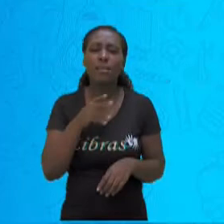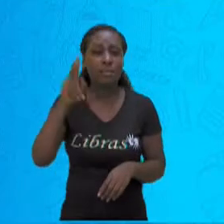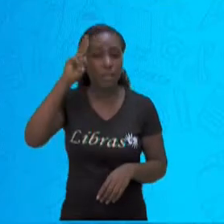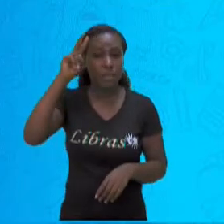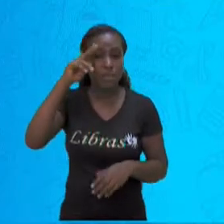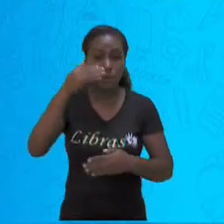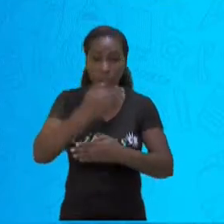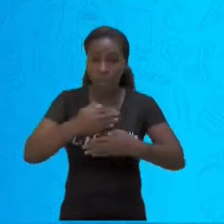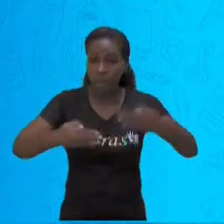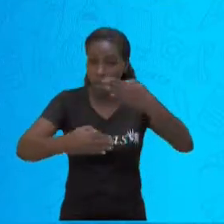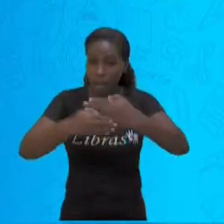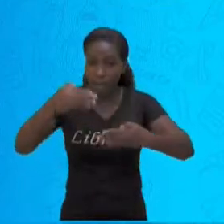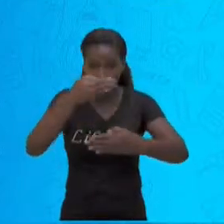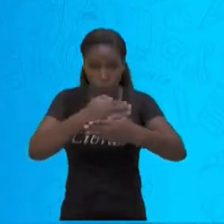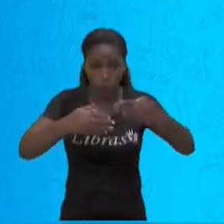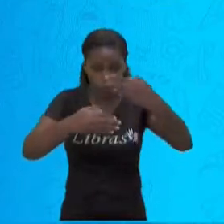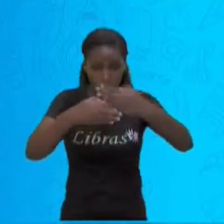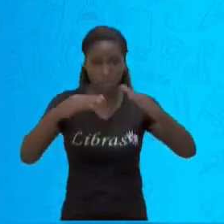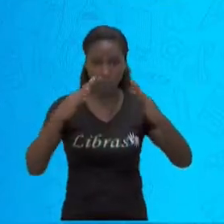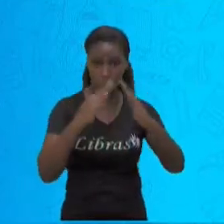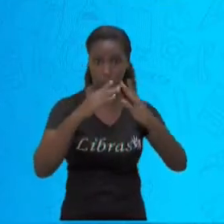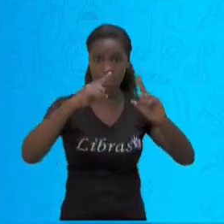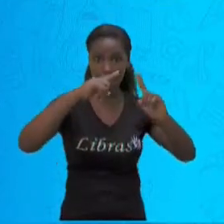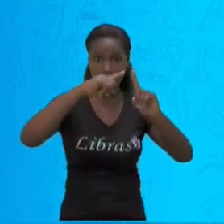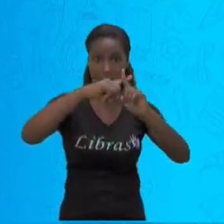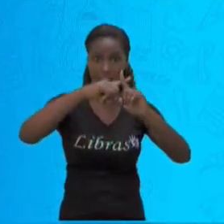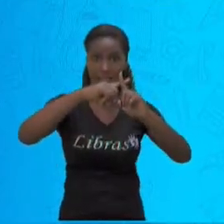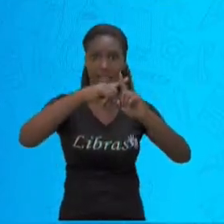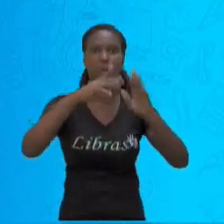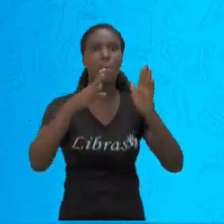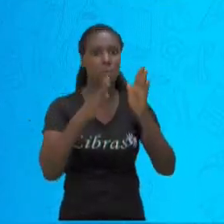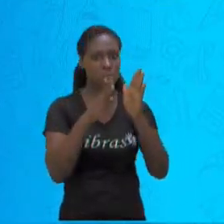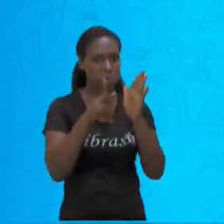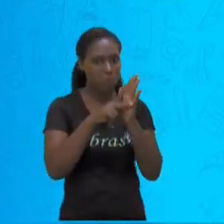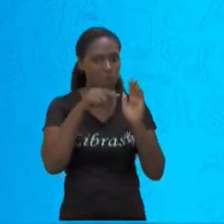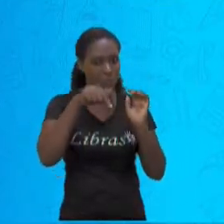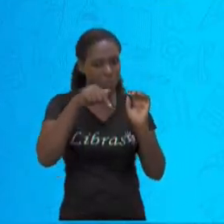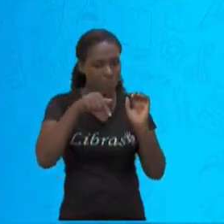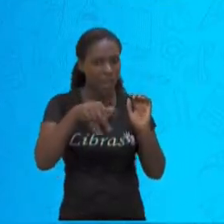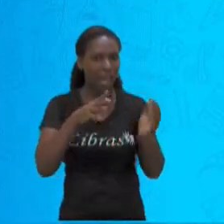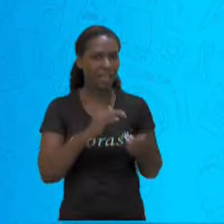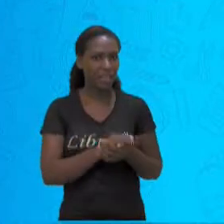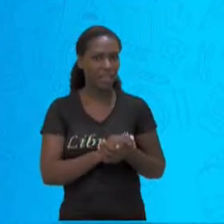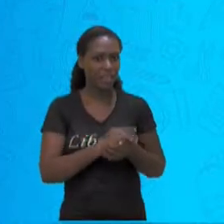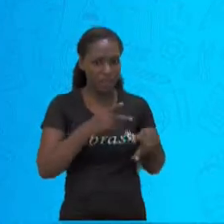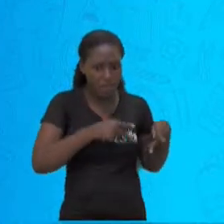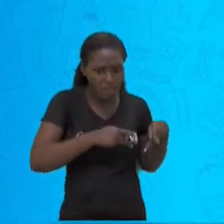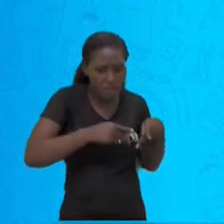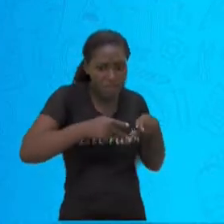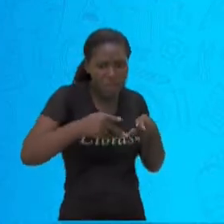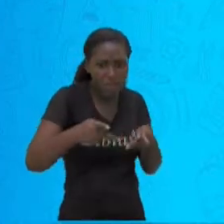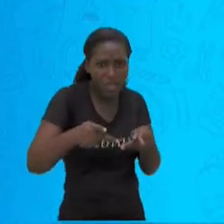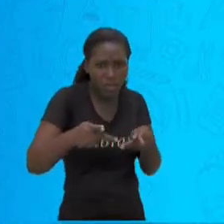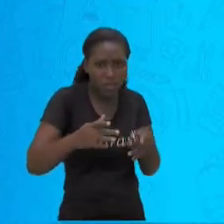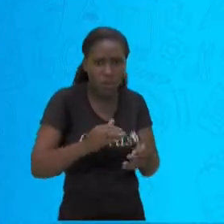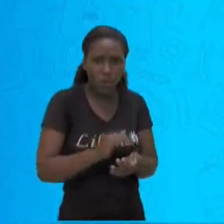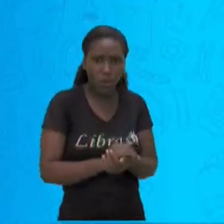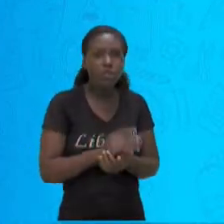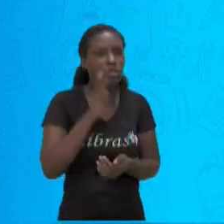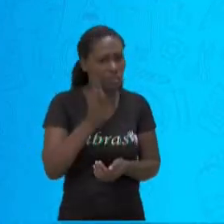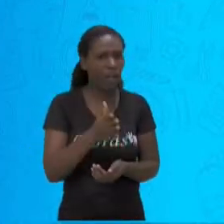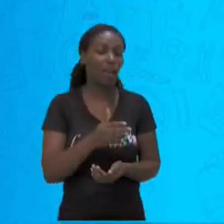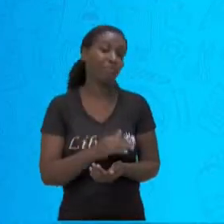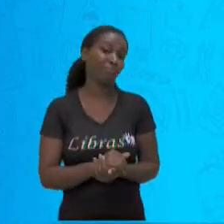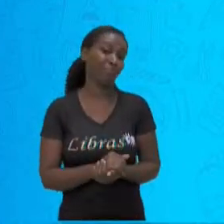Quantos já foram conhecer a primeira igreja presbiteriana? Eu não estou falando daquele